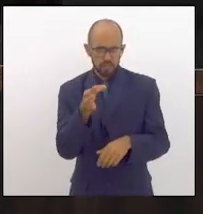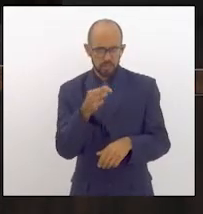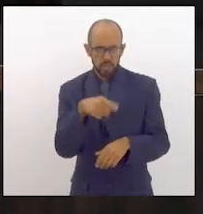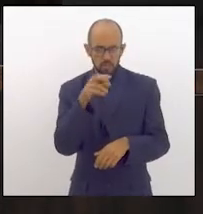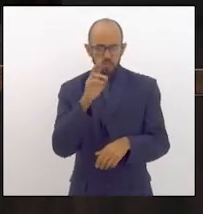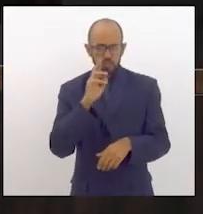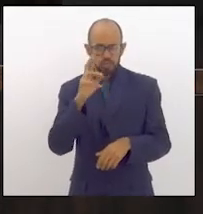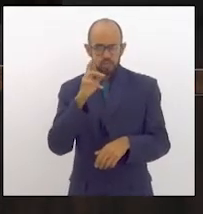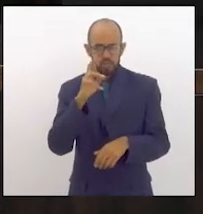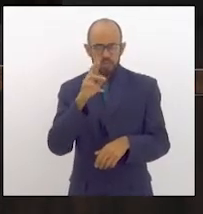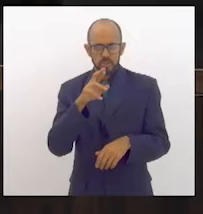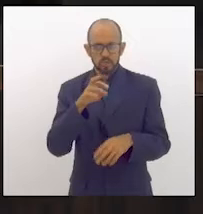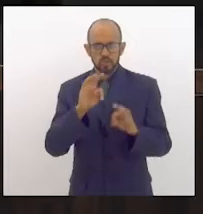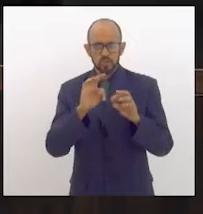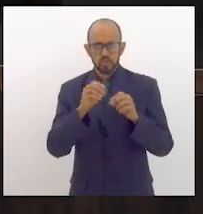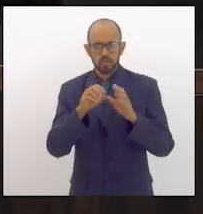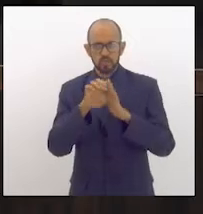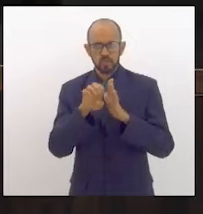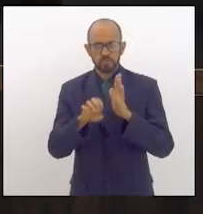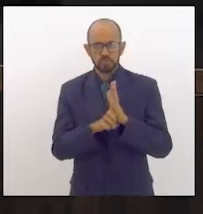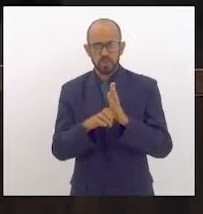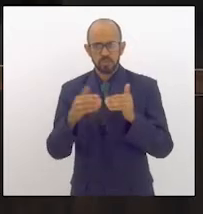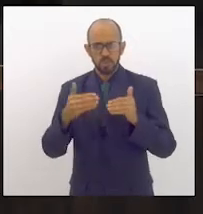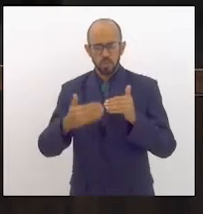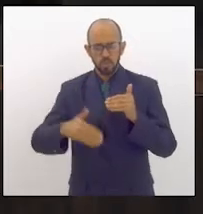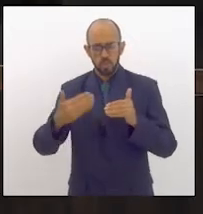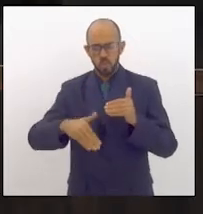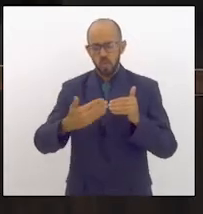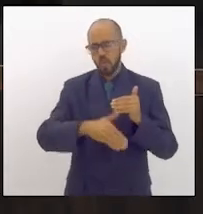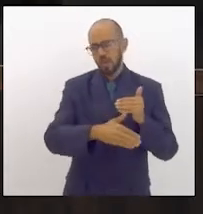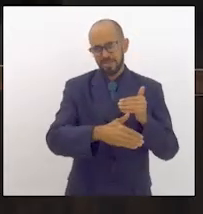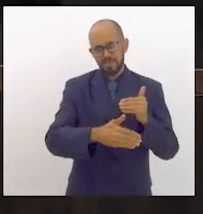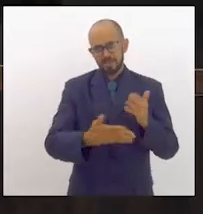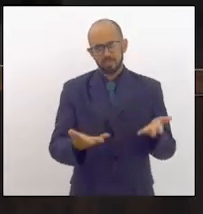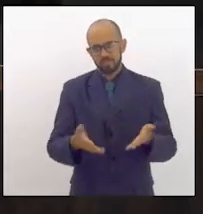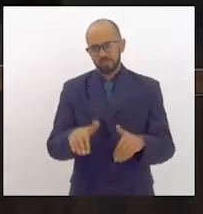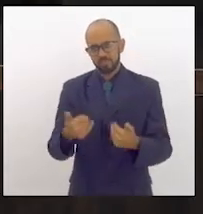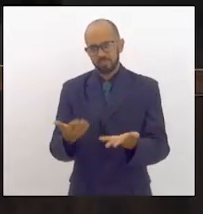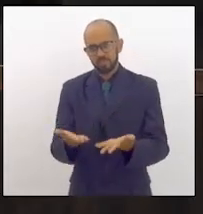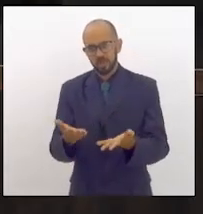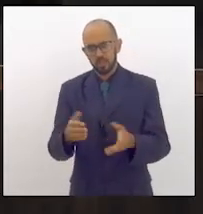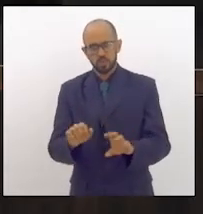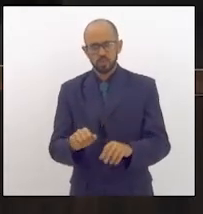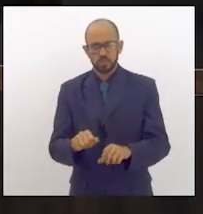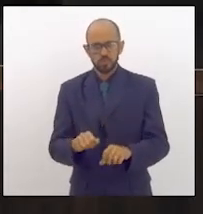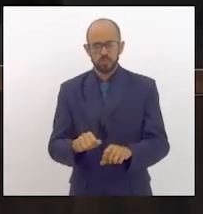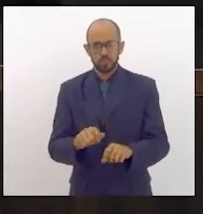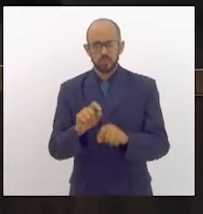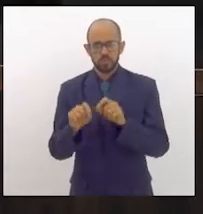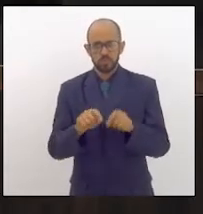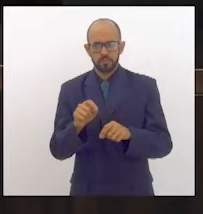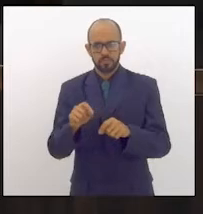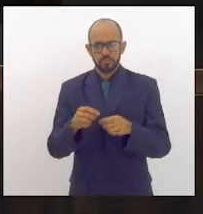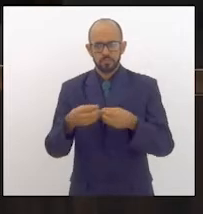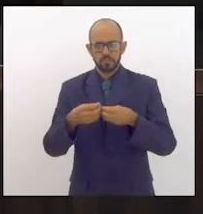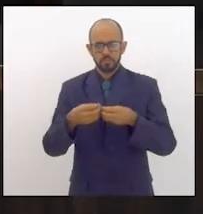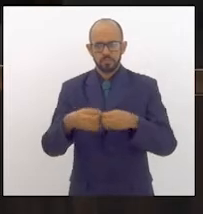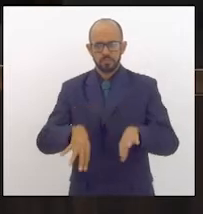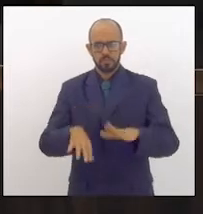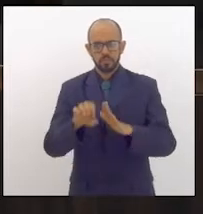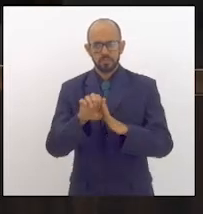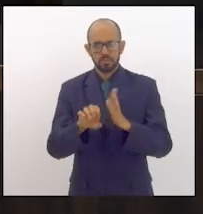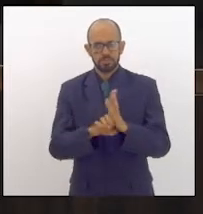as emendas estiveram todos os pareceres de contratos então estão as bençãos são prejudicadas